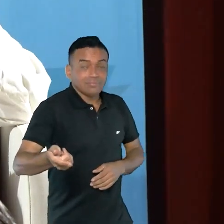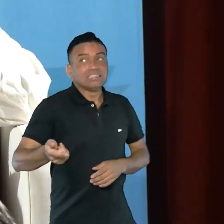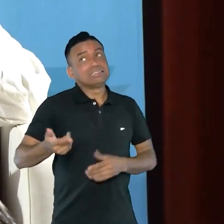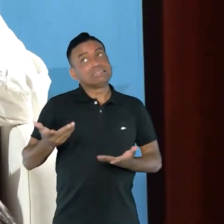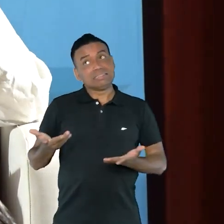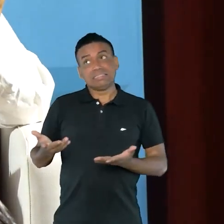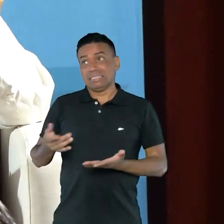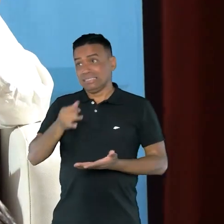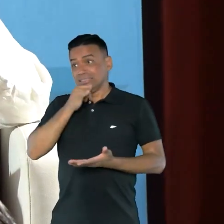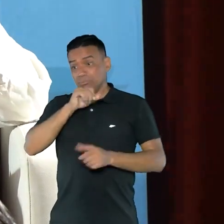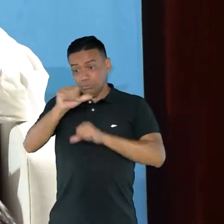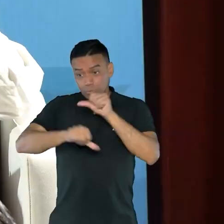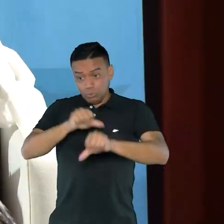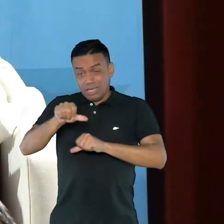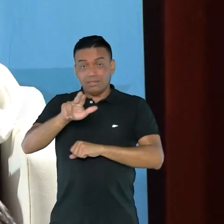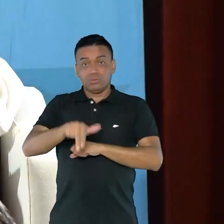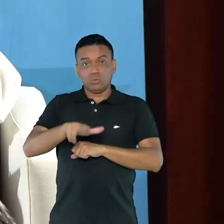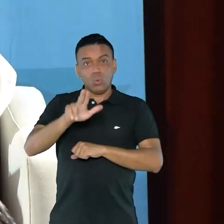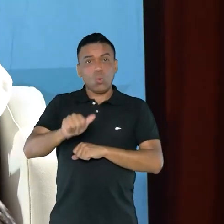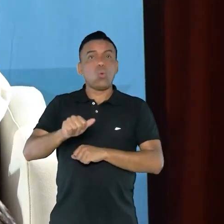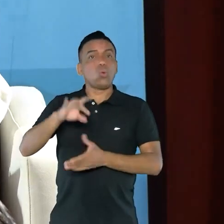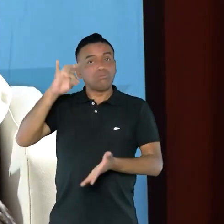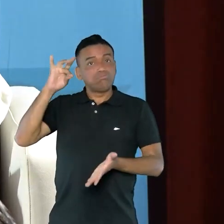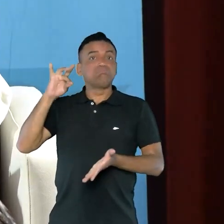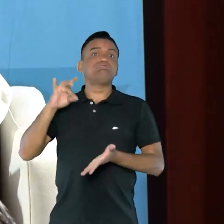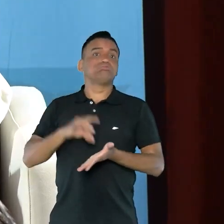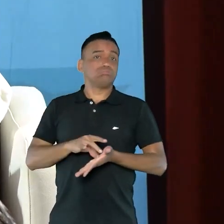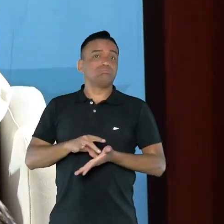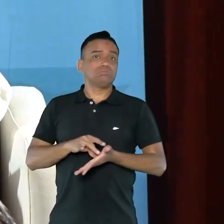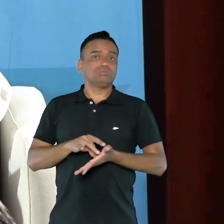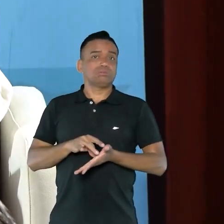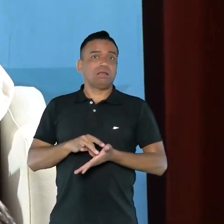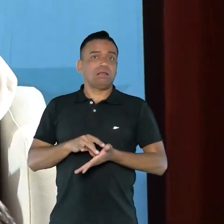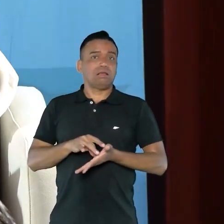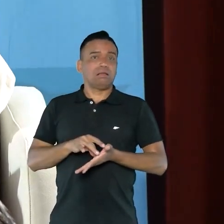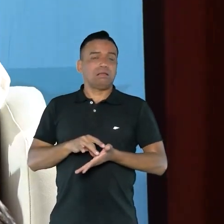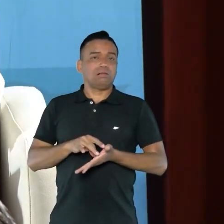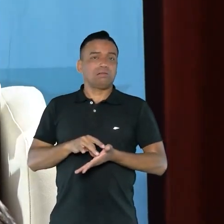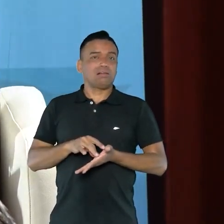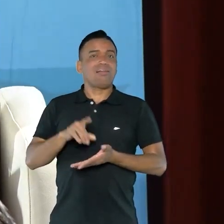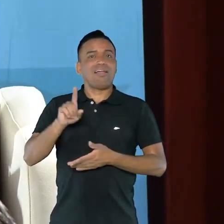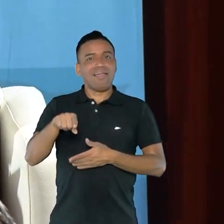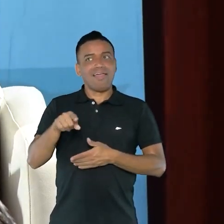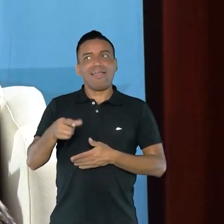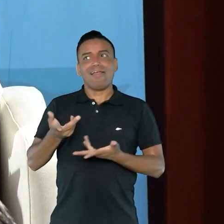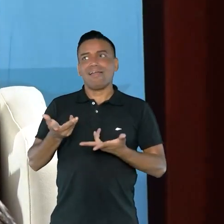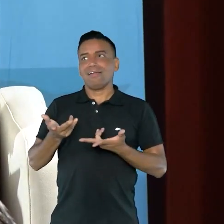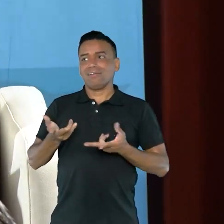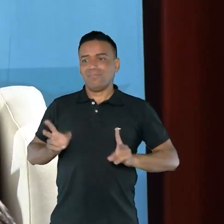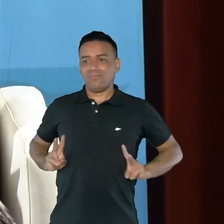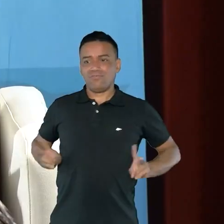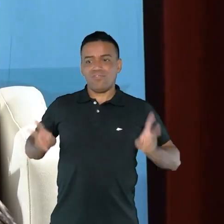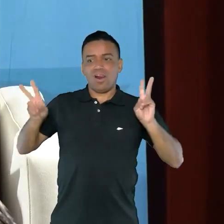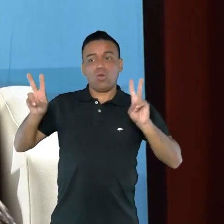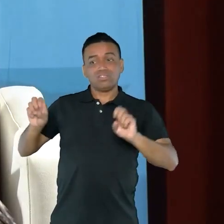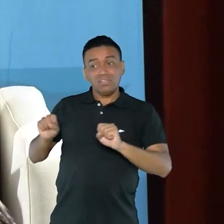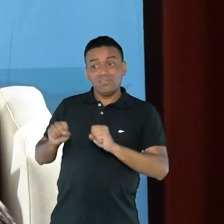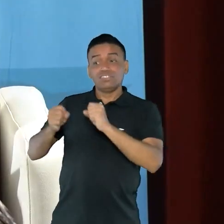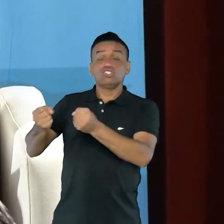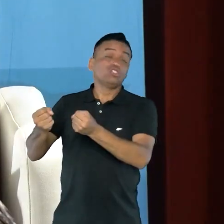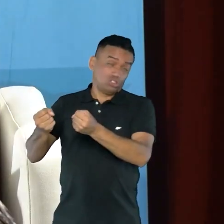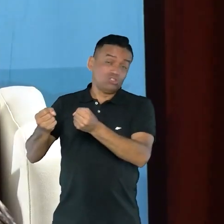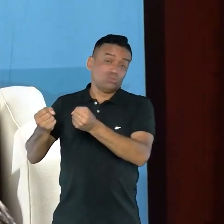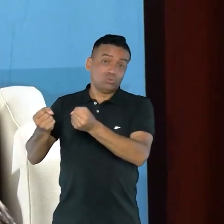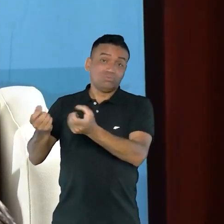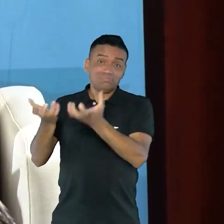é imutável, fixo e estável é um valor a ser defendido, a ser